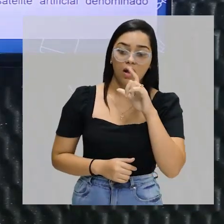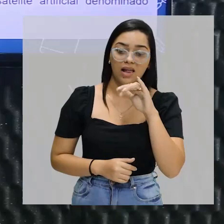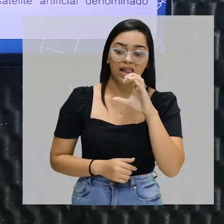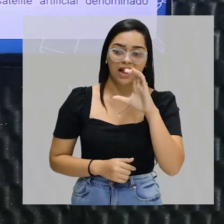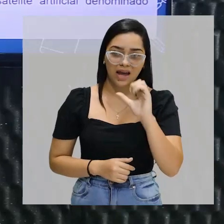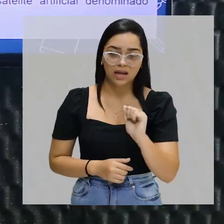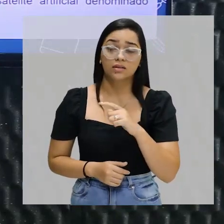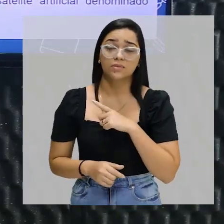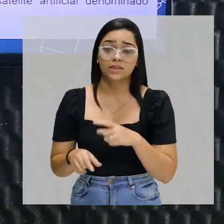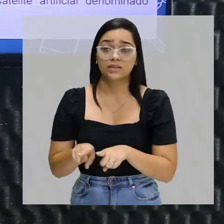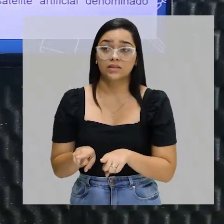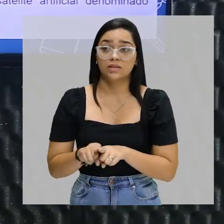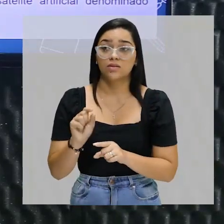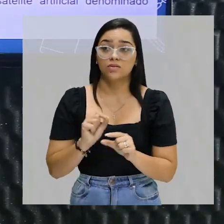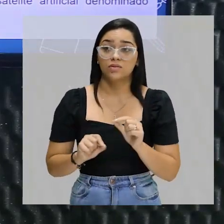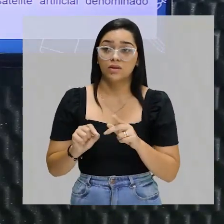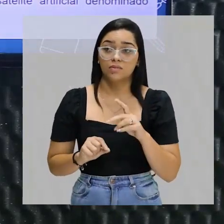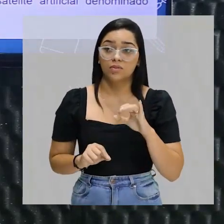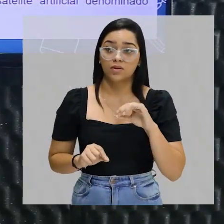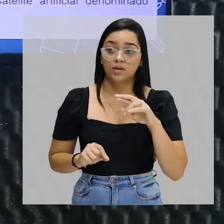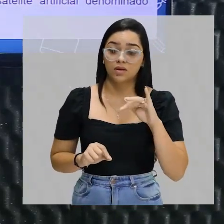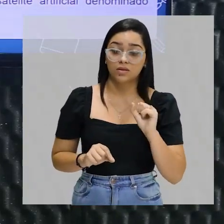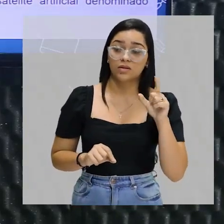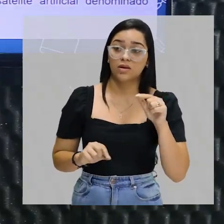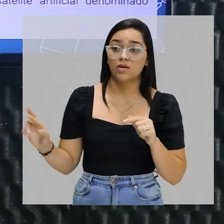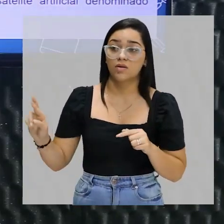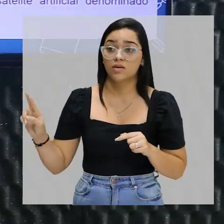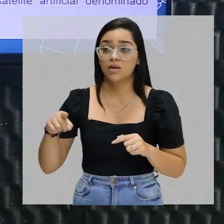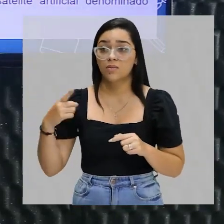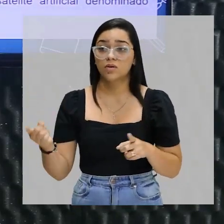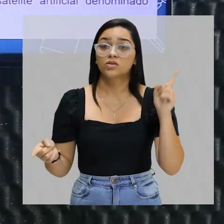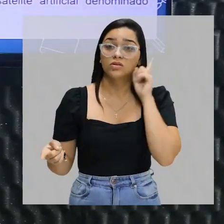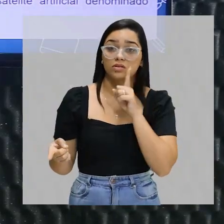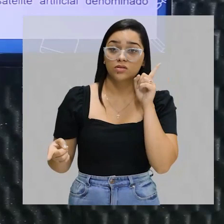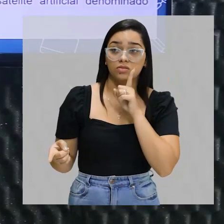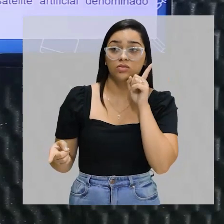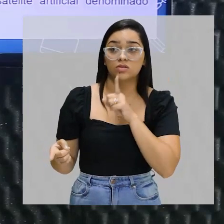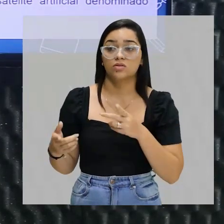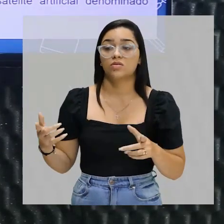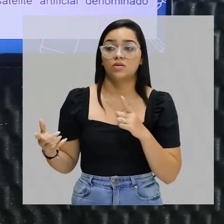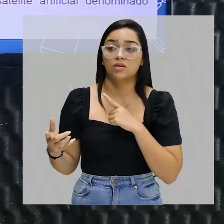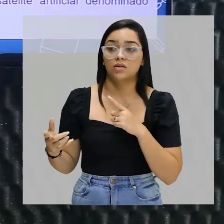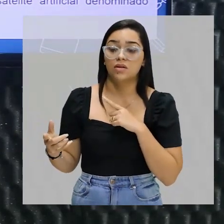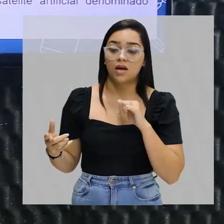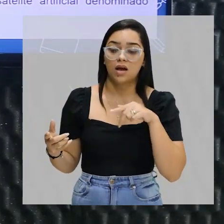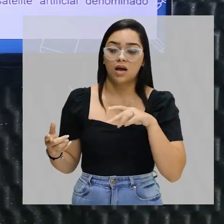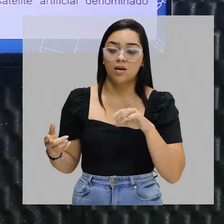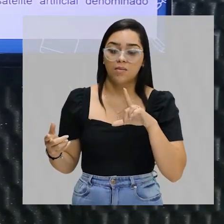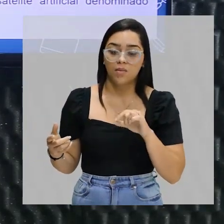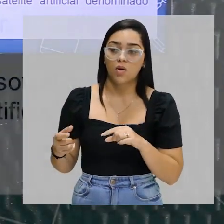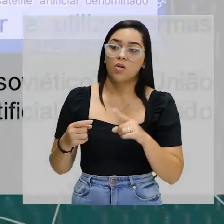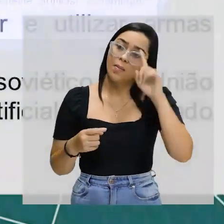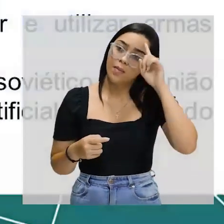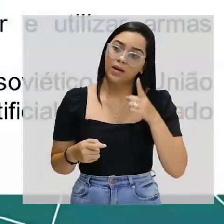quem de fato dar início né dá o pioneirismo é União soviético depois os Estados Unidos né com a ler no caso o projeto Apolo 11 manda